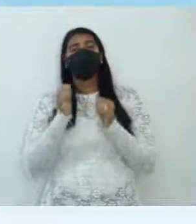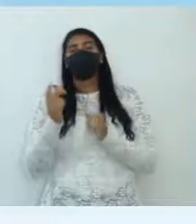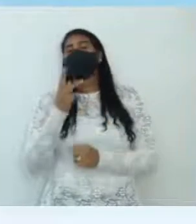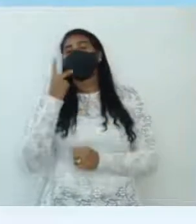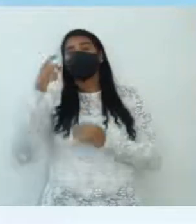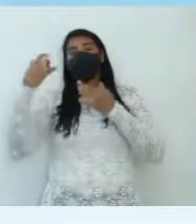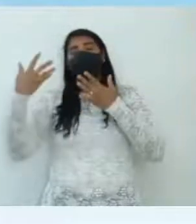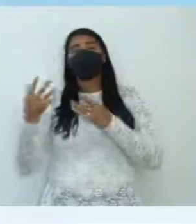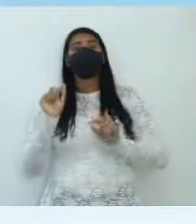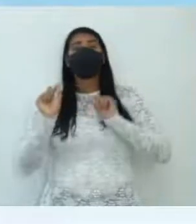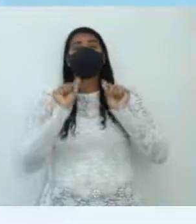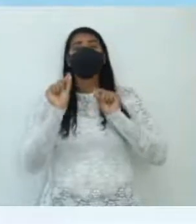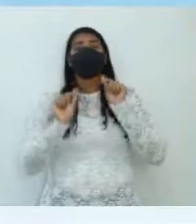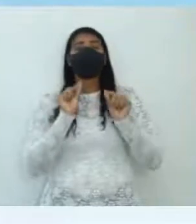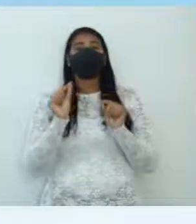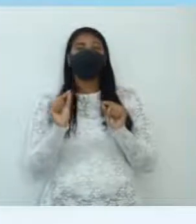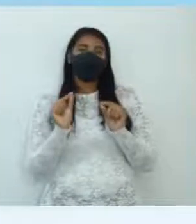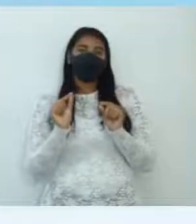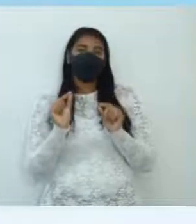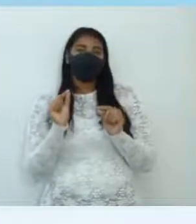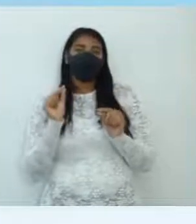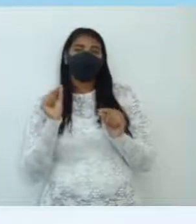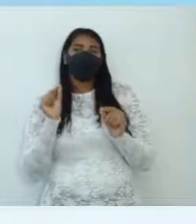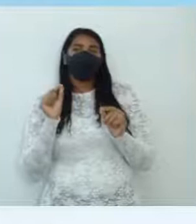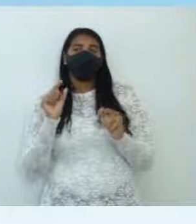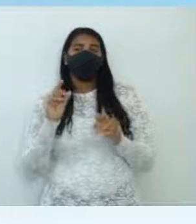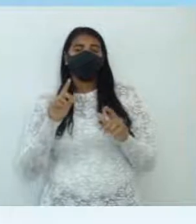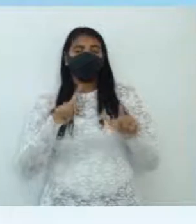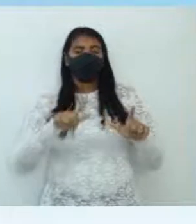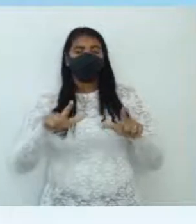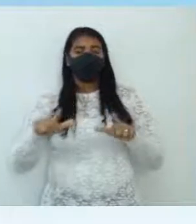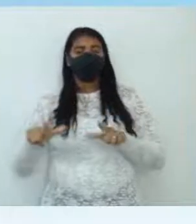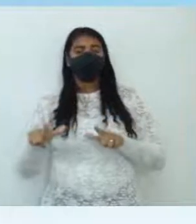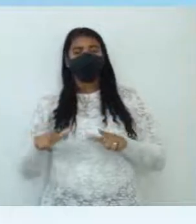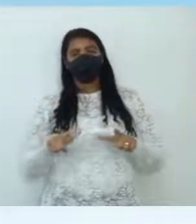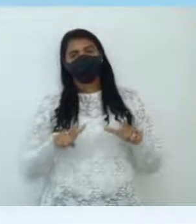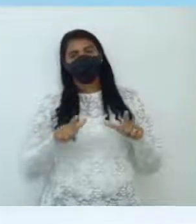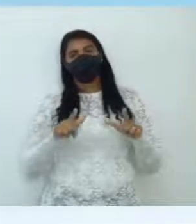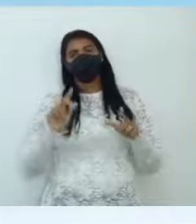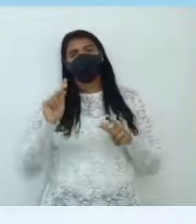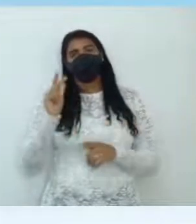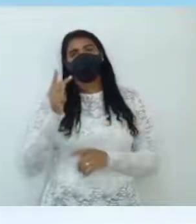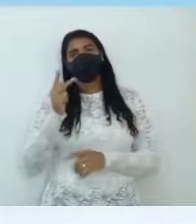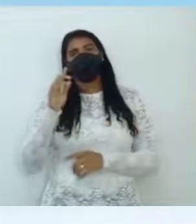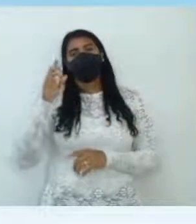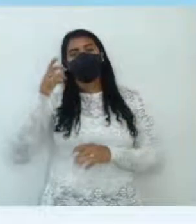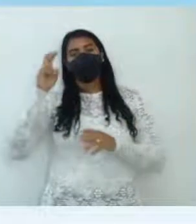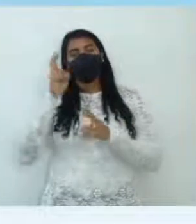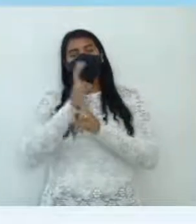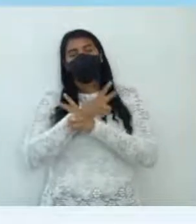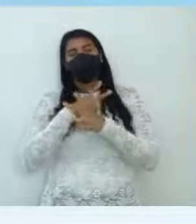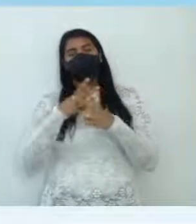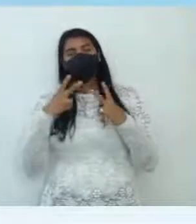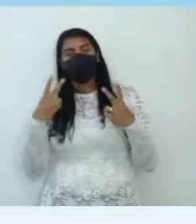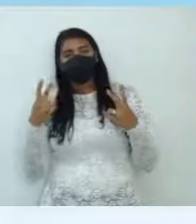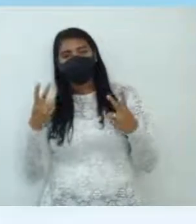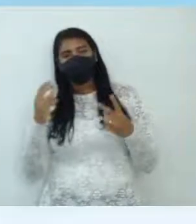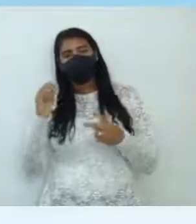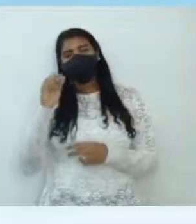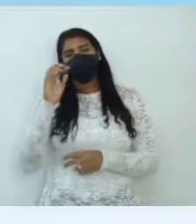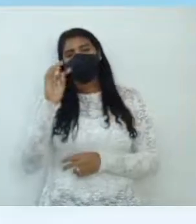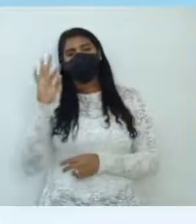dizer que eles afetam os ambientes hidrológicos da atmosfera, além também